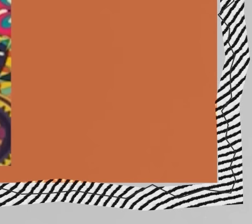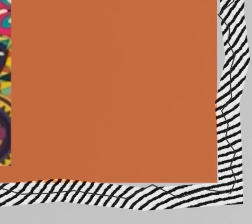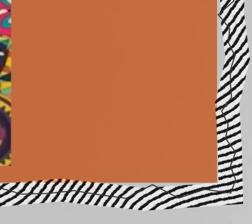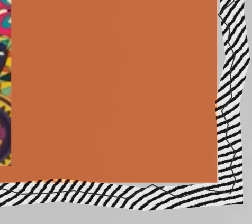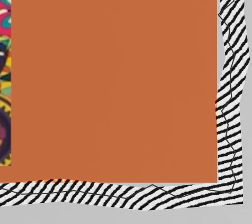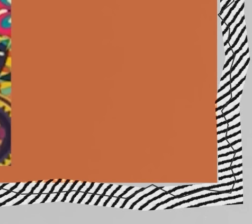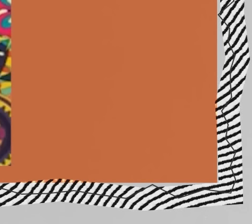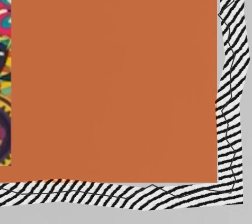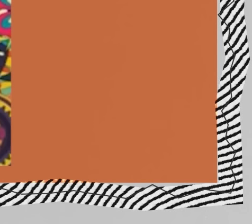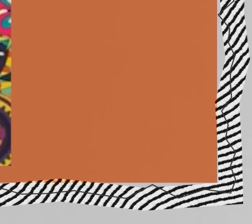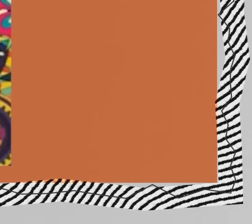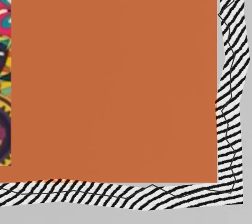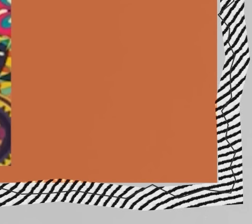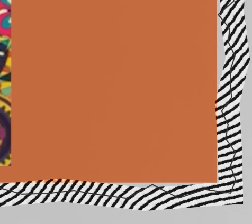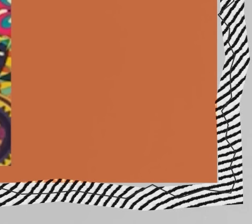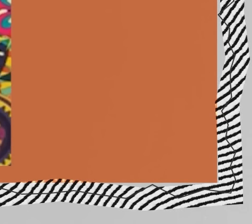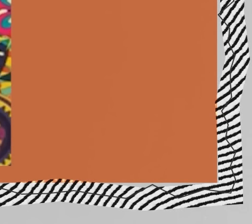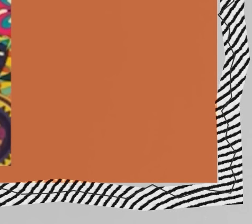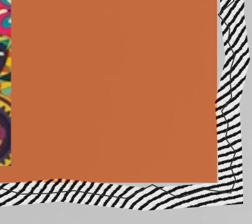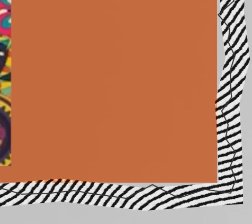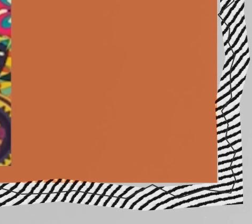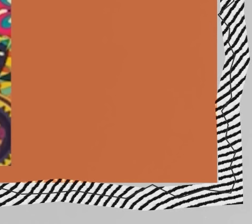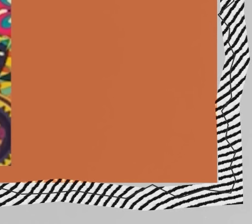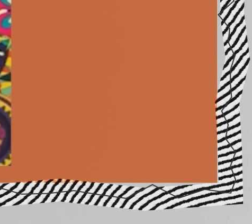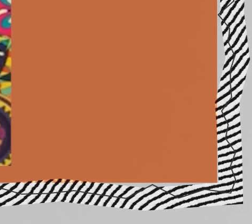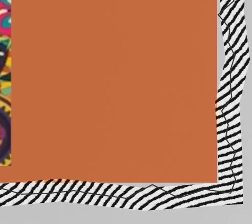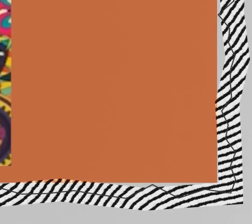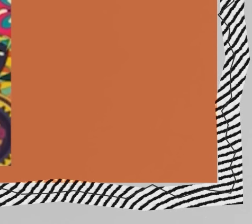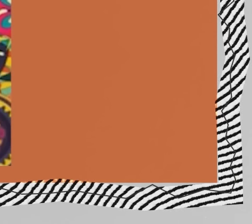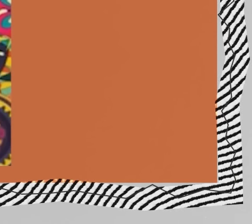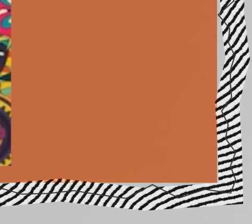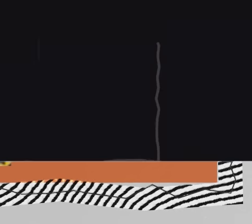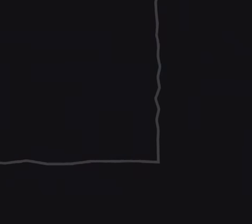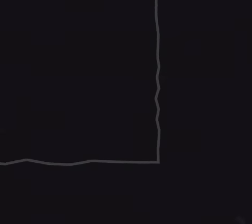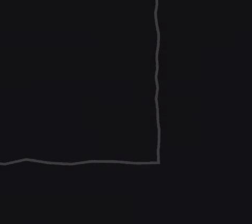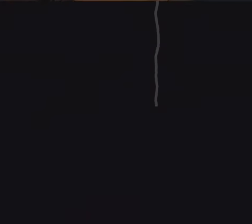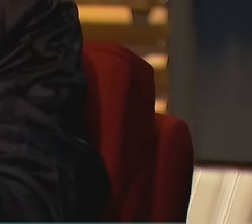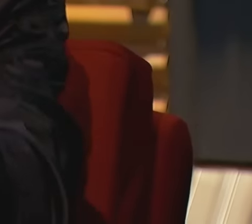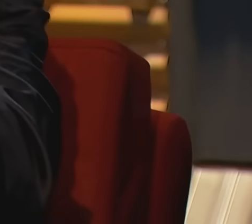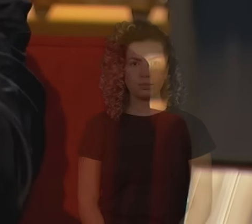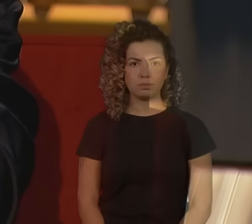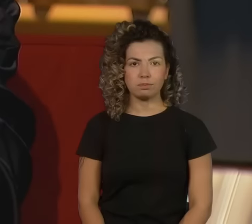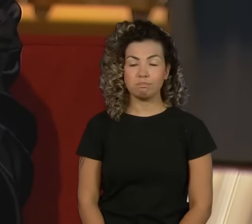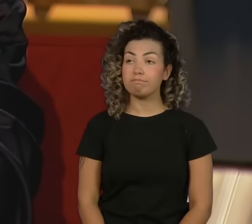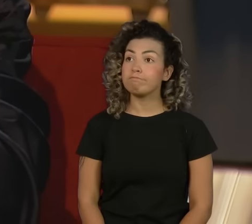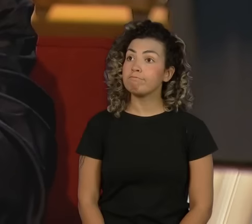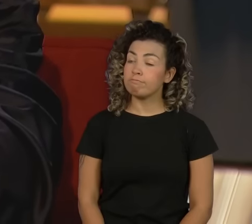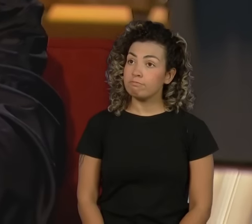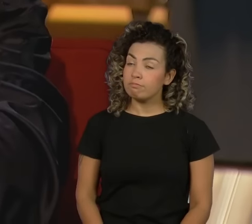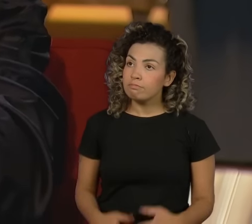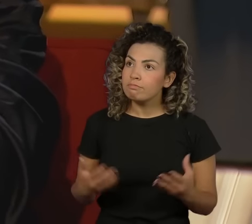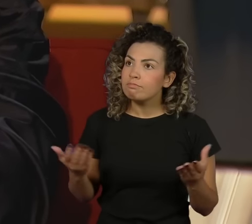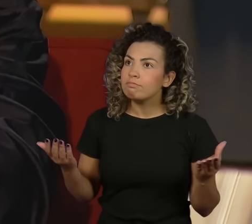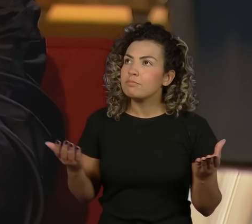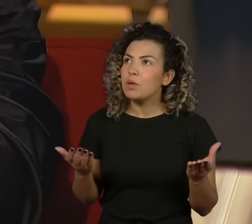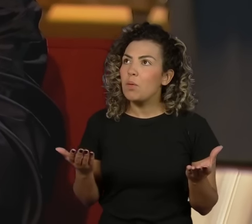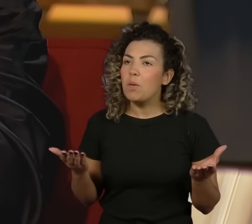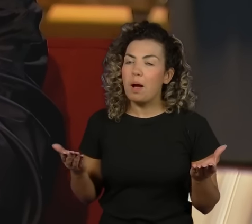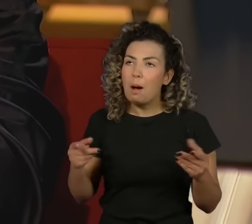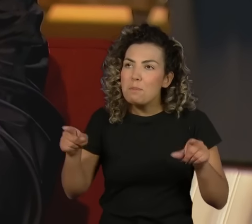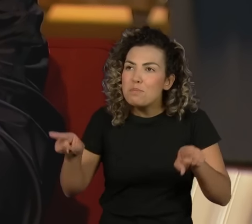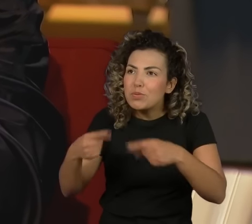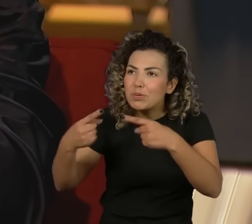bumba, iê, boi, ano que vem, mês que foi. Essa aventura da moderna música